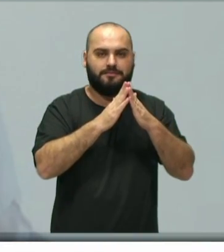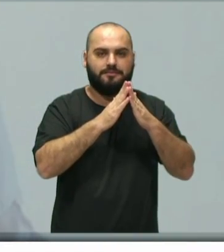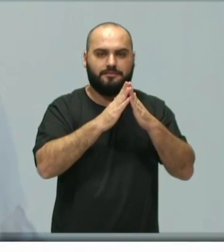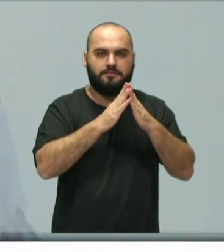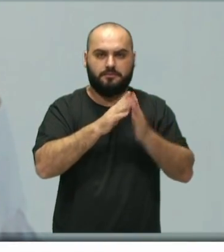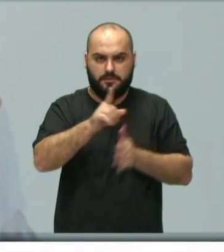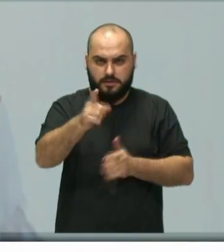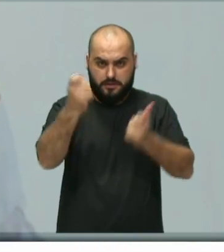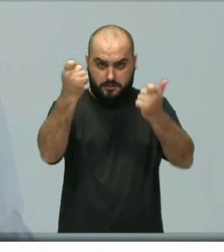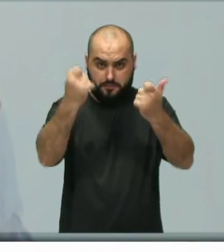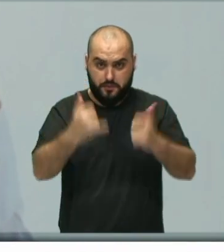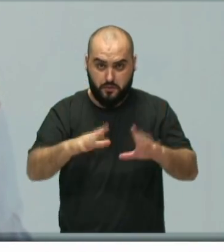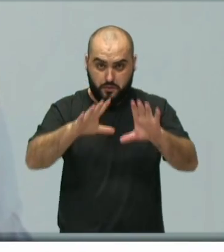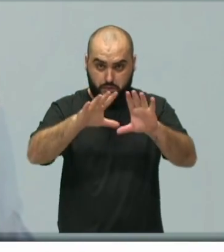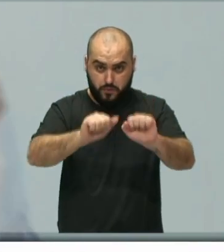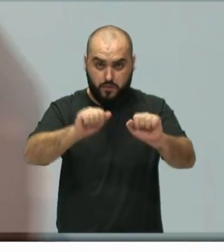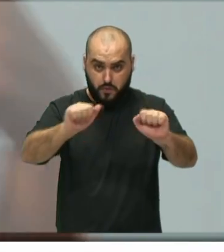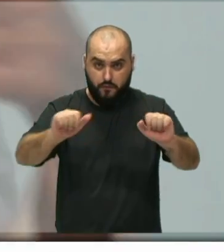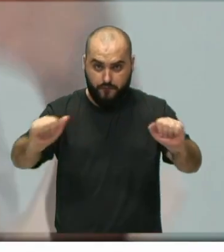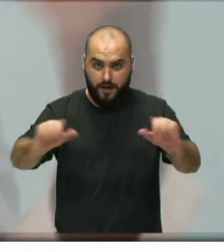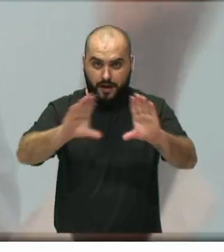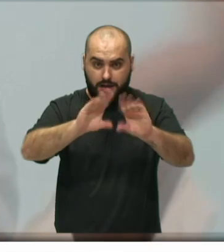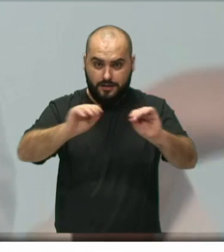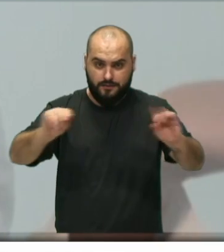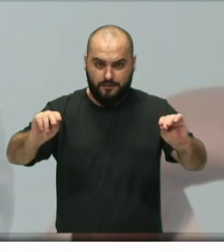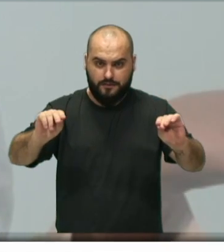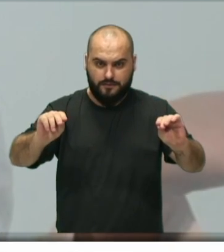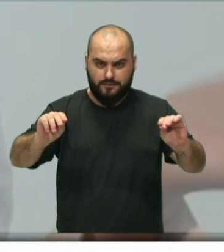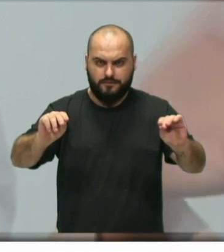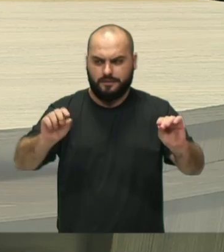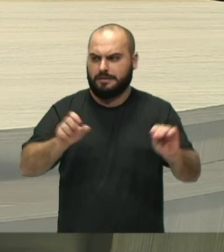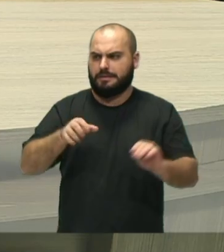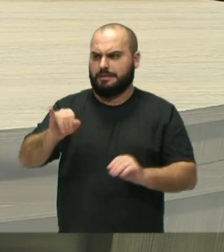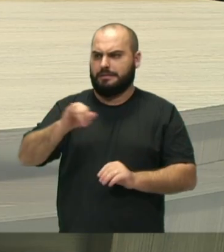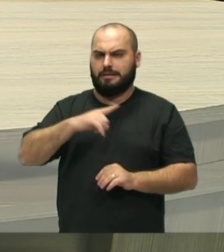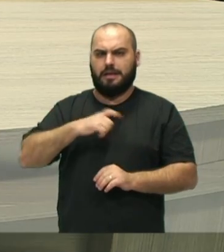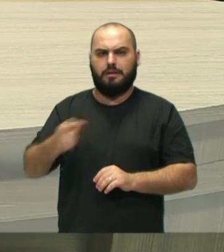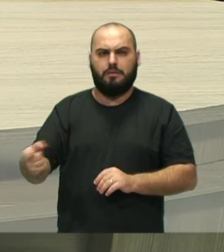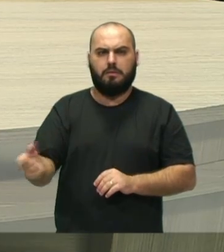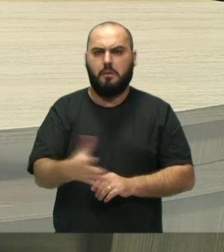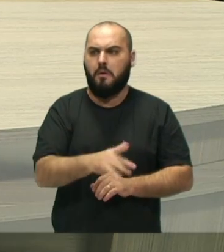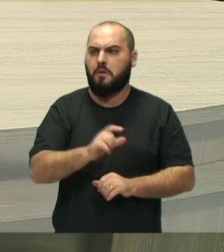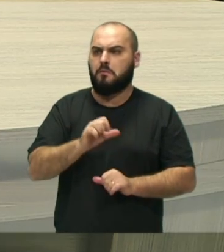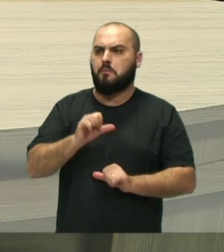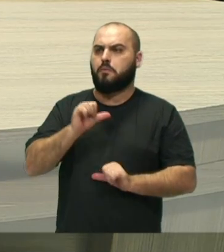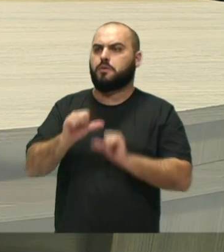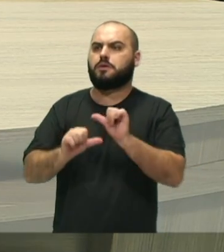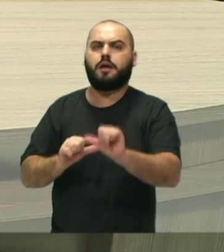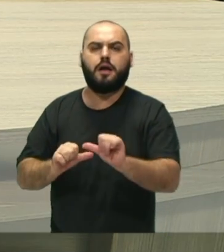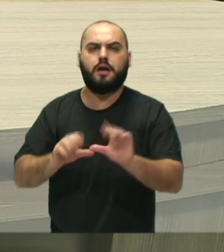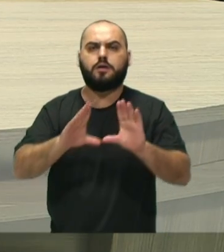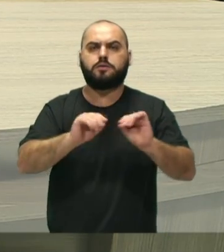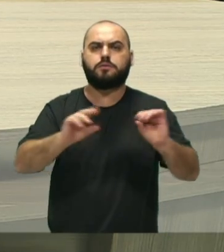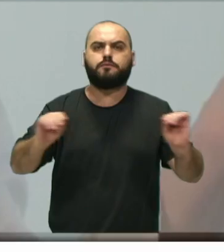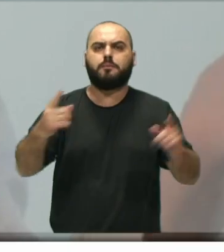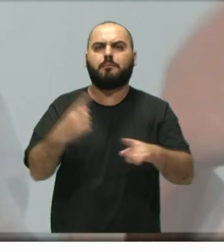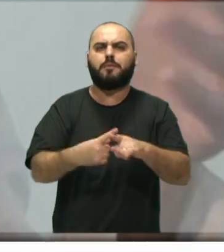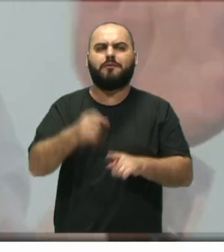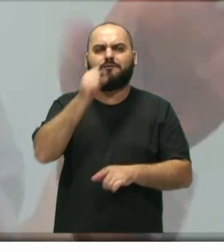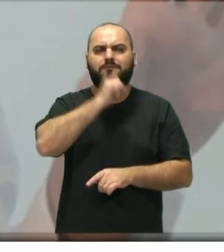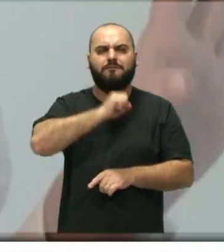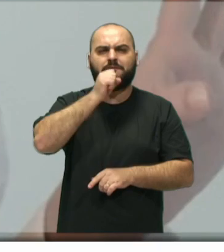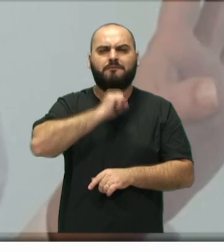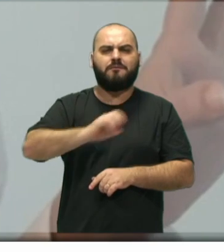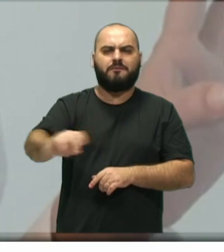do sofá, se o sofá está na moda ou não, eu tenho que trocar o sofá porque está muito demodê.